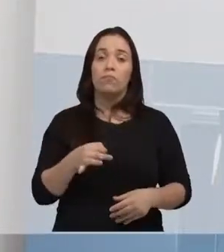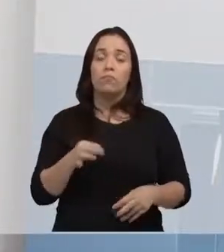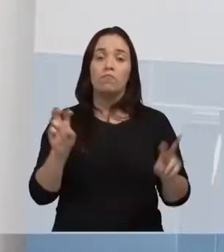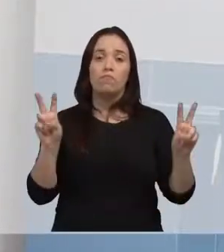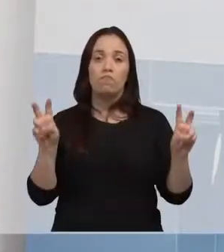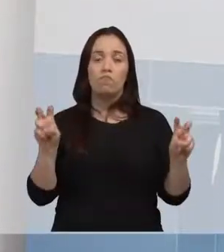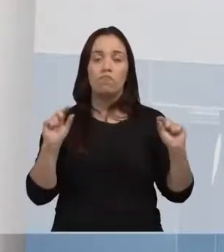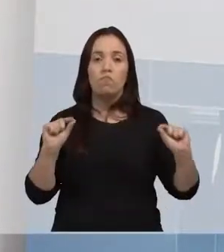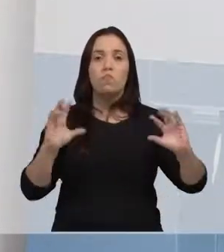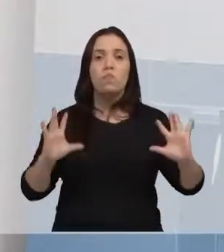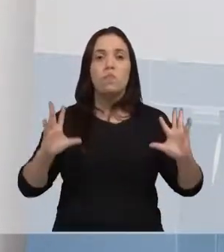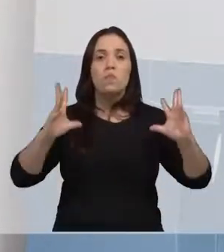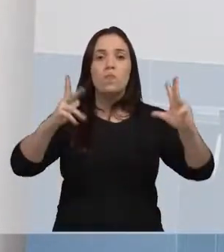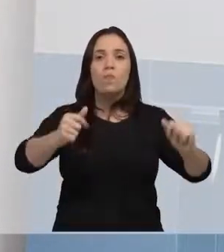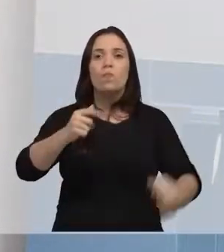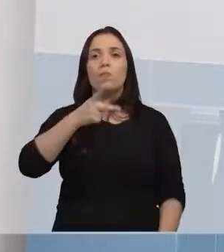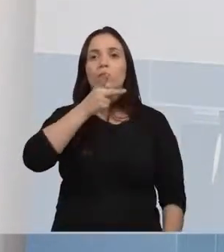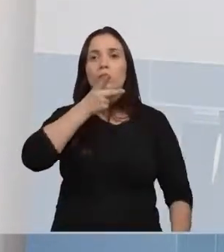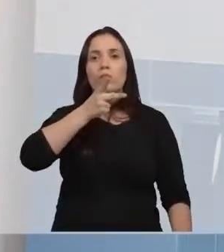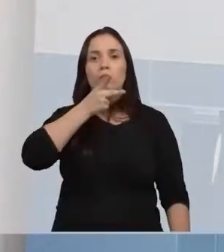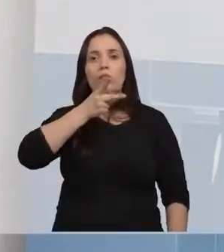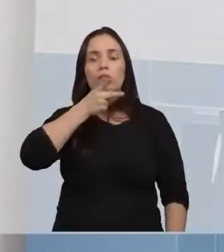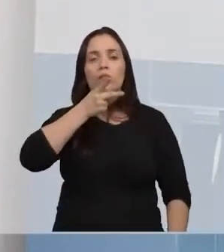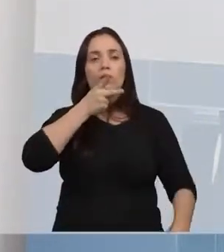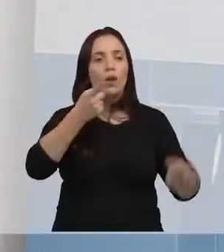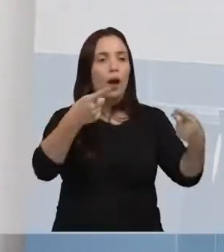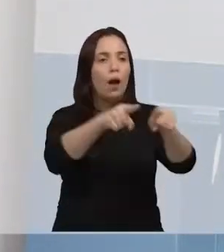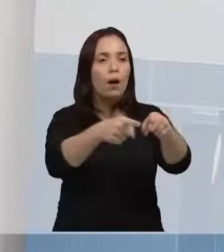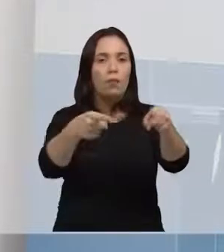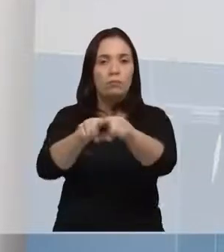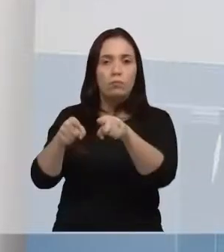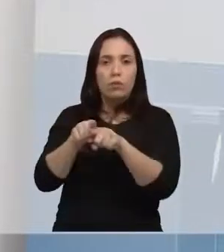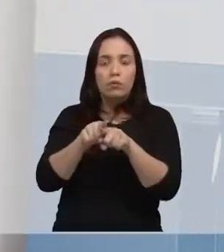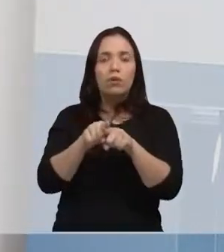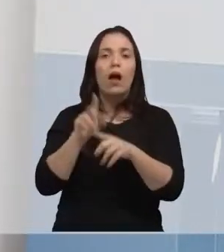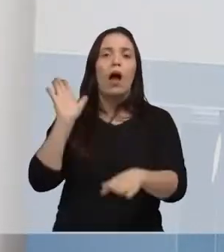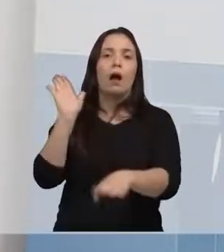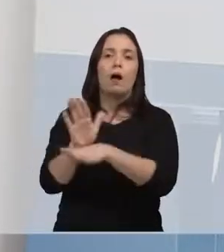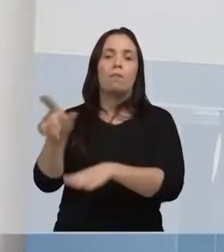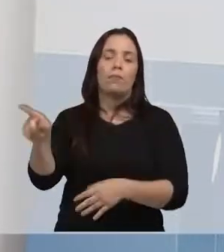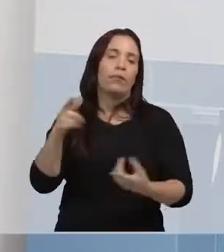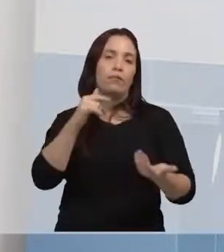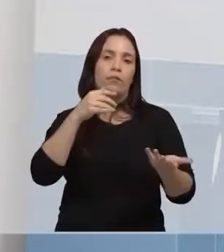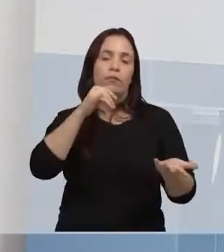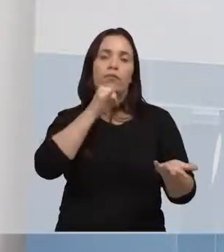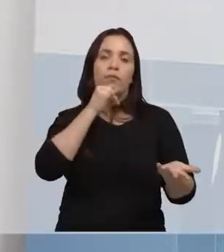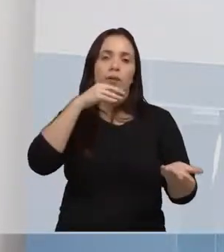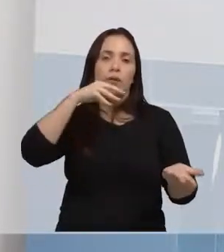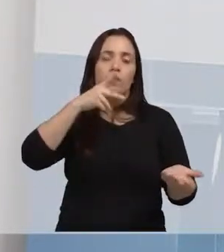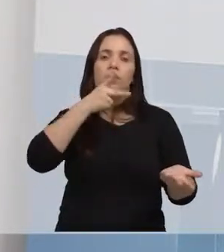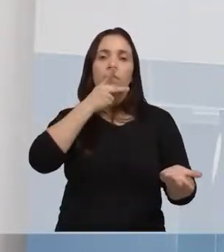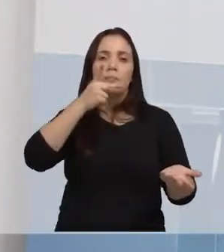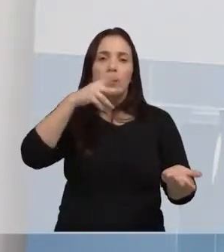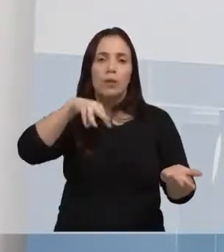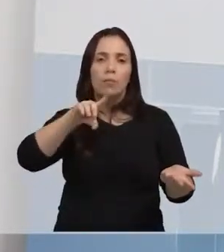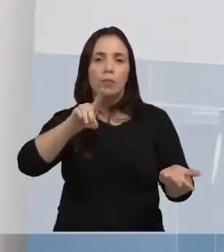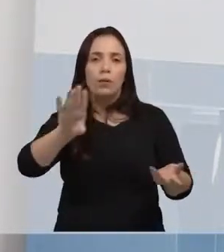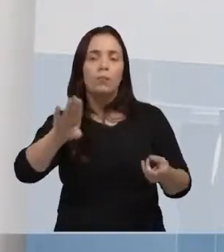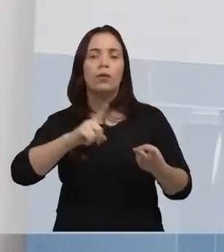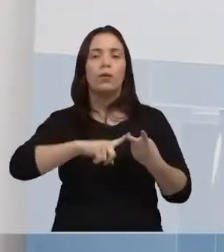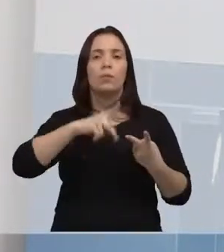de todos os partidos de centro-direita se juntarem para apoiá-lo. Ou seja, o PMDB do presidente Temer,